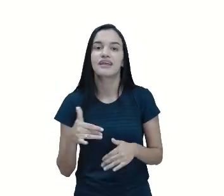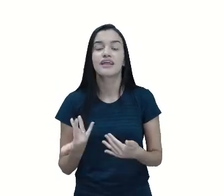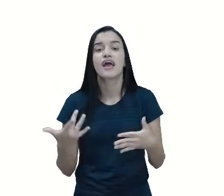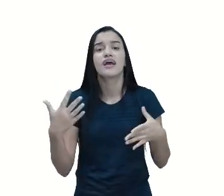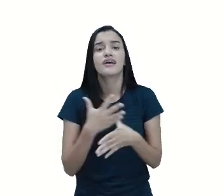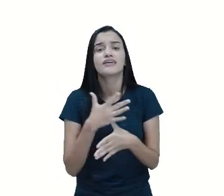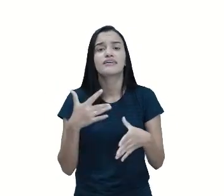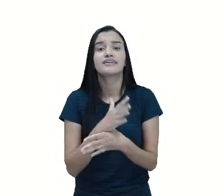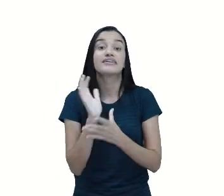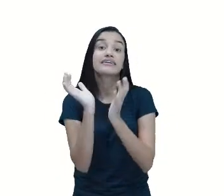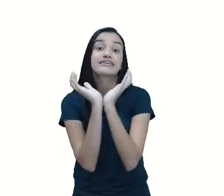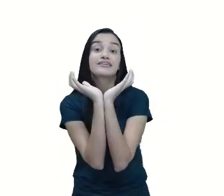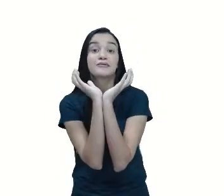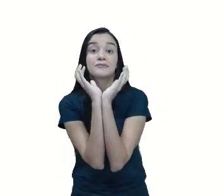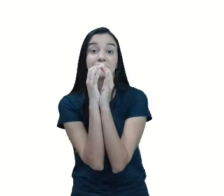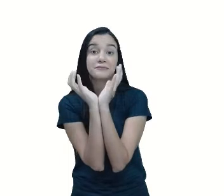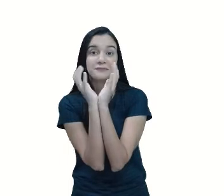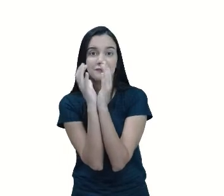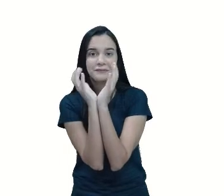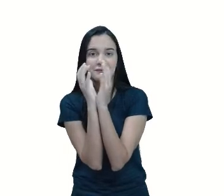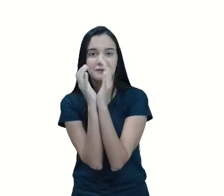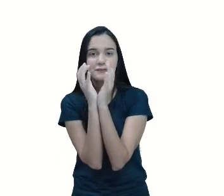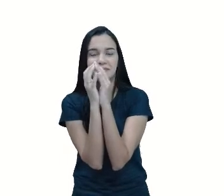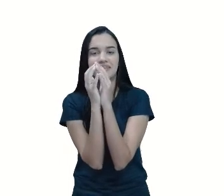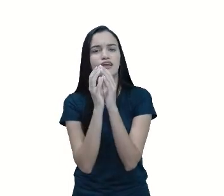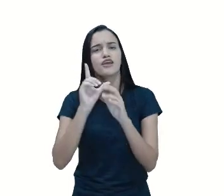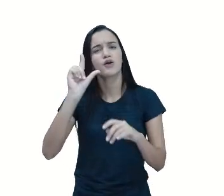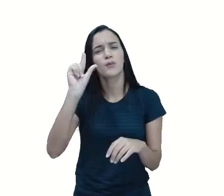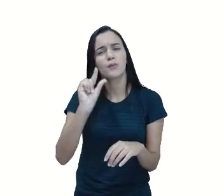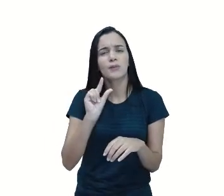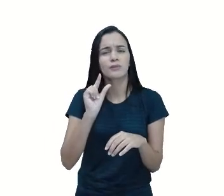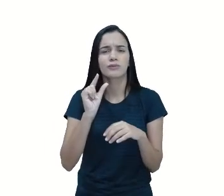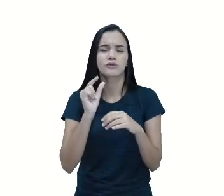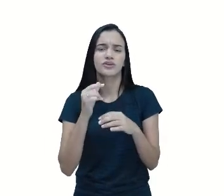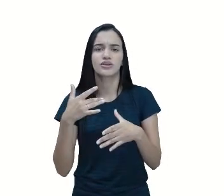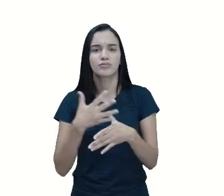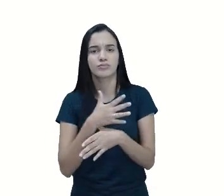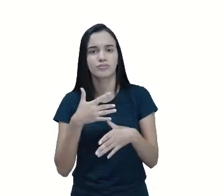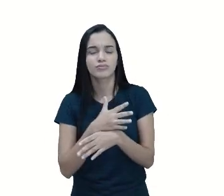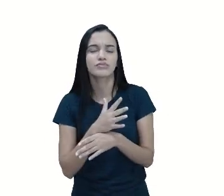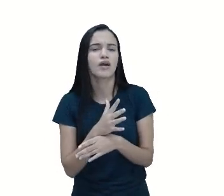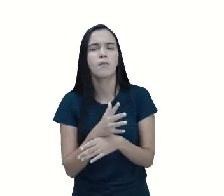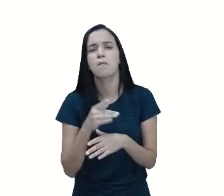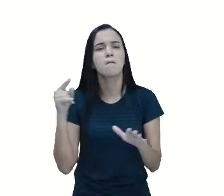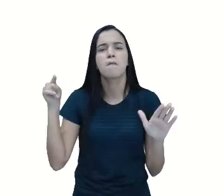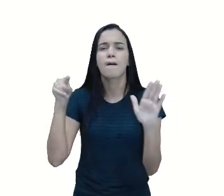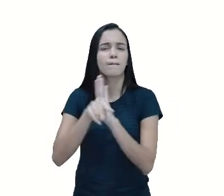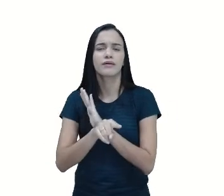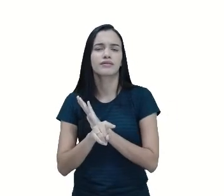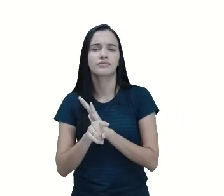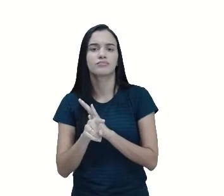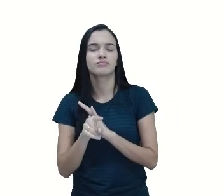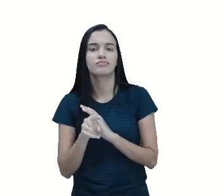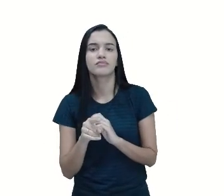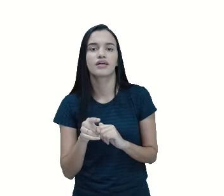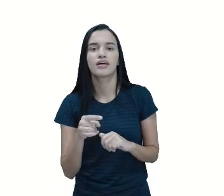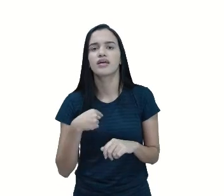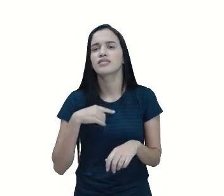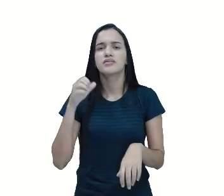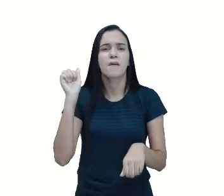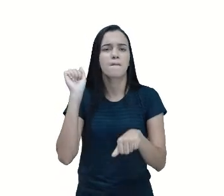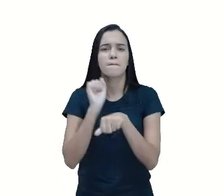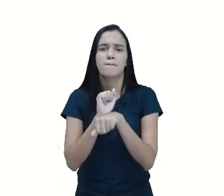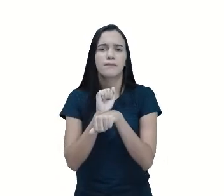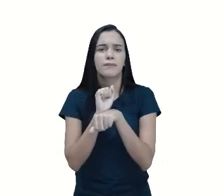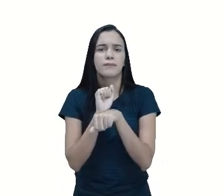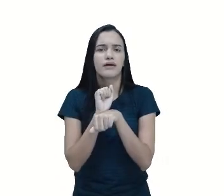a cidade do Recife, é um trechinho da cidade do Recife. E aí vem uma pergunta, pois é, vê só, a gente para aqui e dá